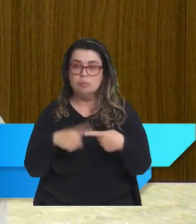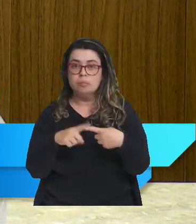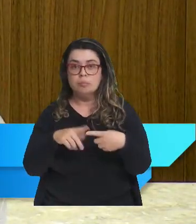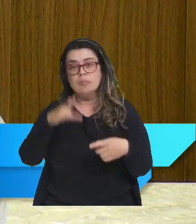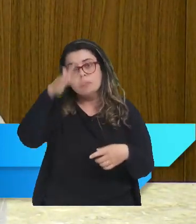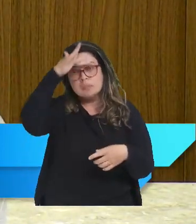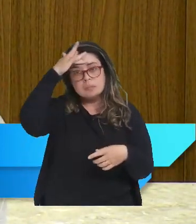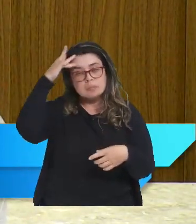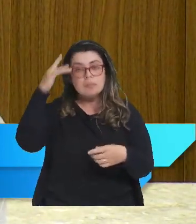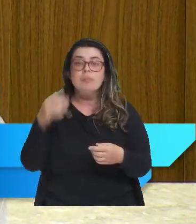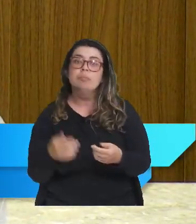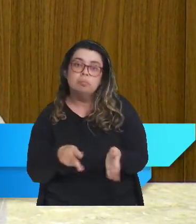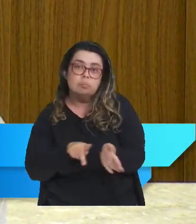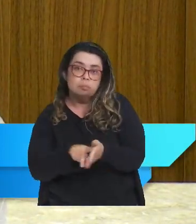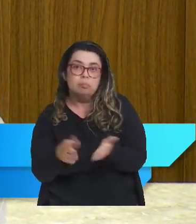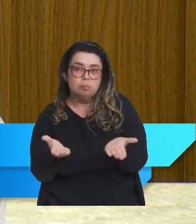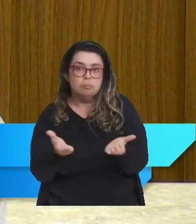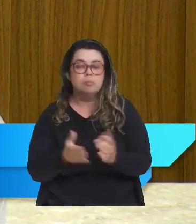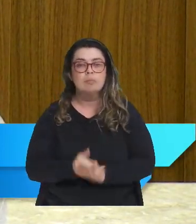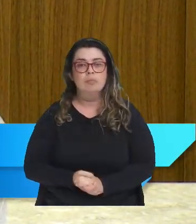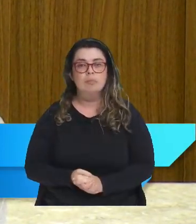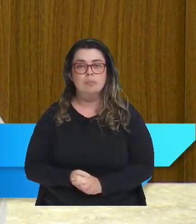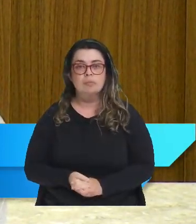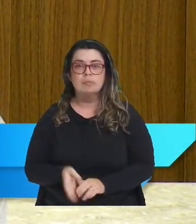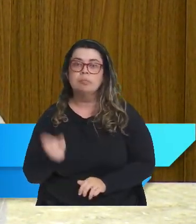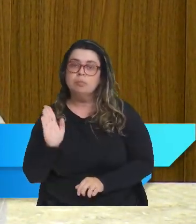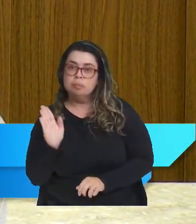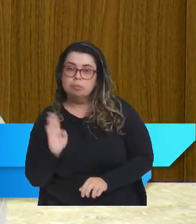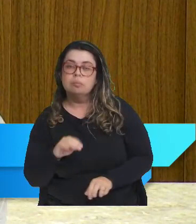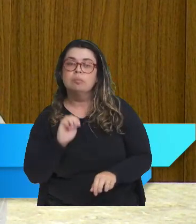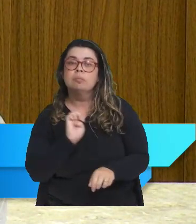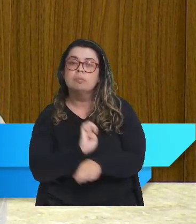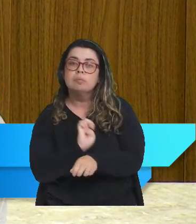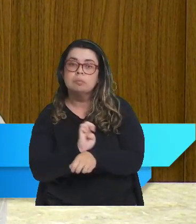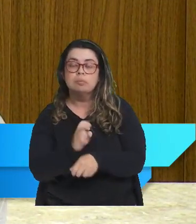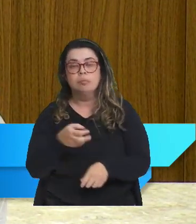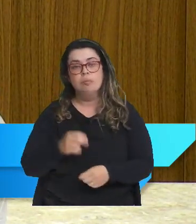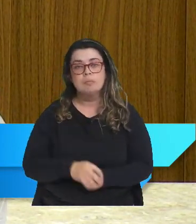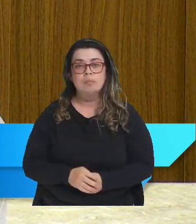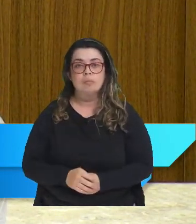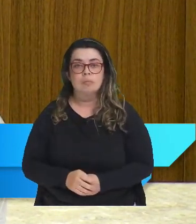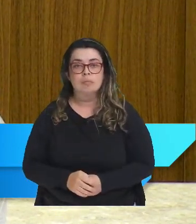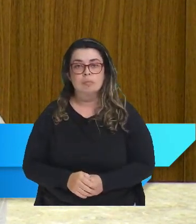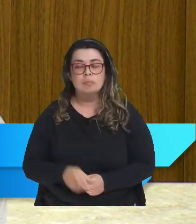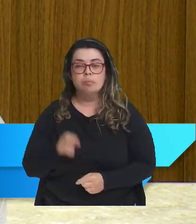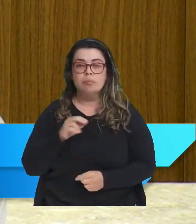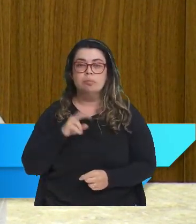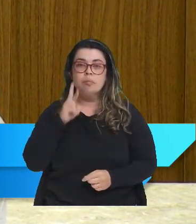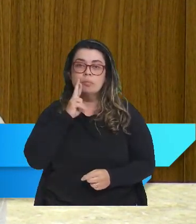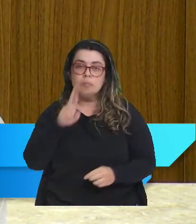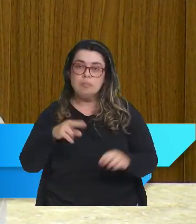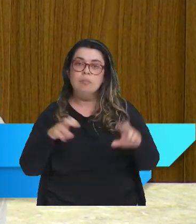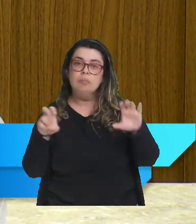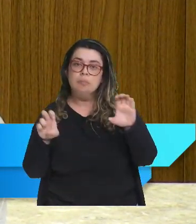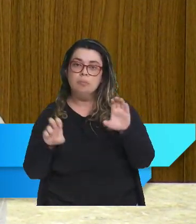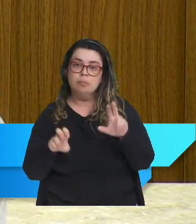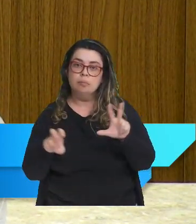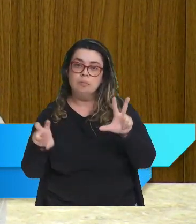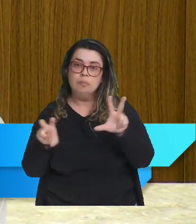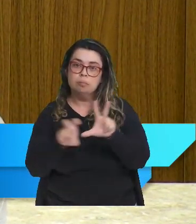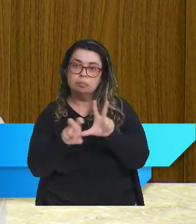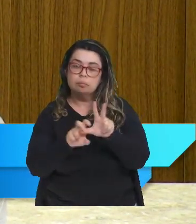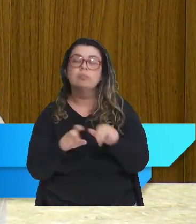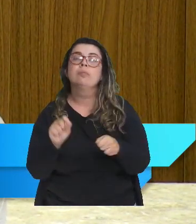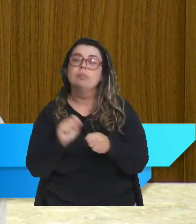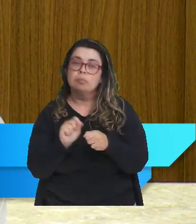então, a gente aguarda a resposta do Poder Executivo, mas fica aqui de antemão para aquelas pessoas que nos procuraram, que o requerimento foi feito,